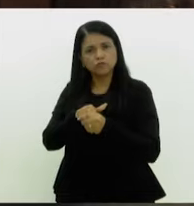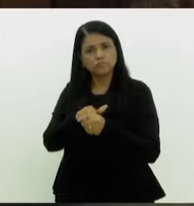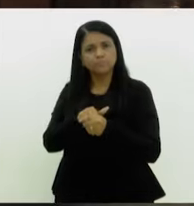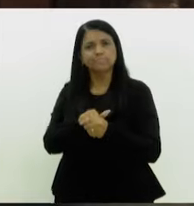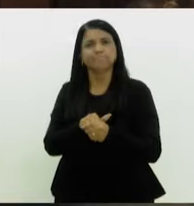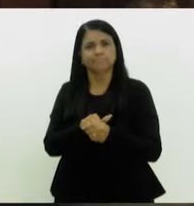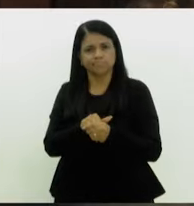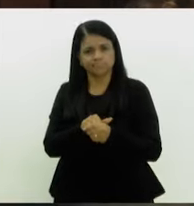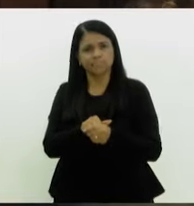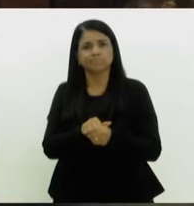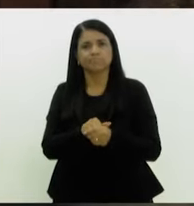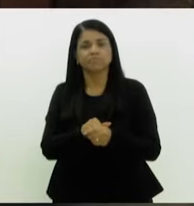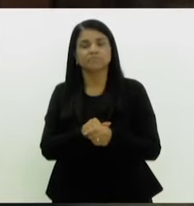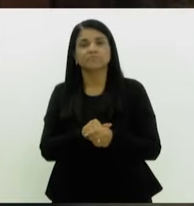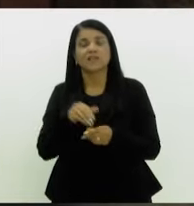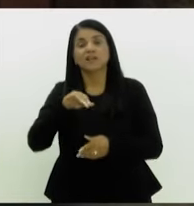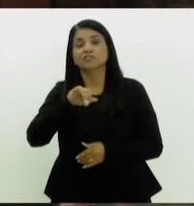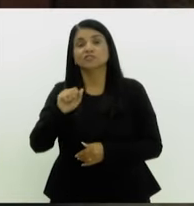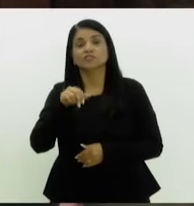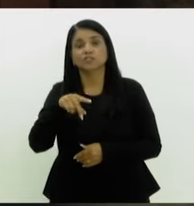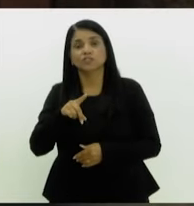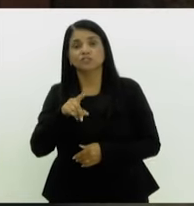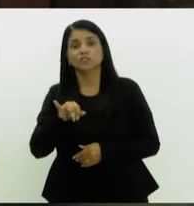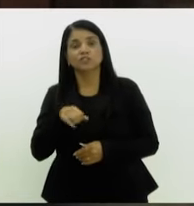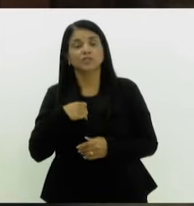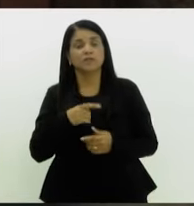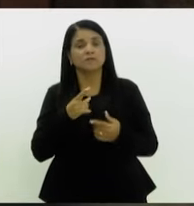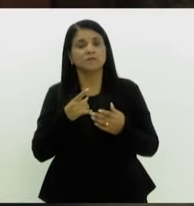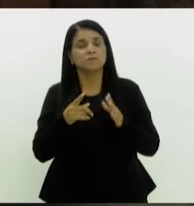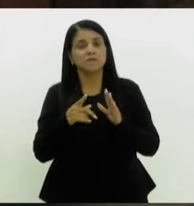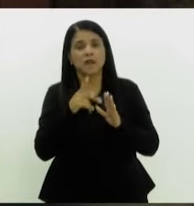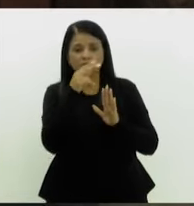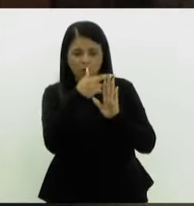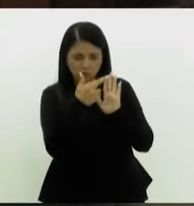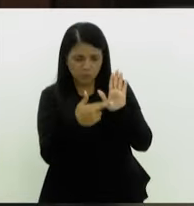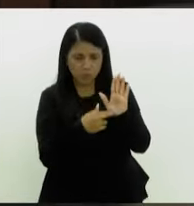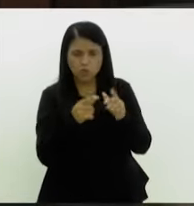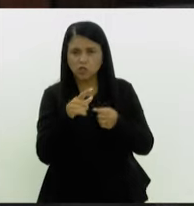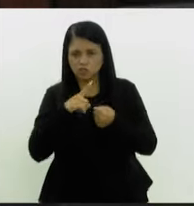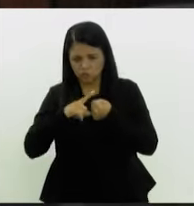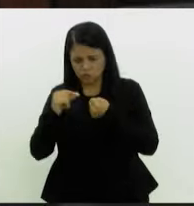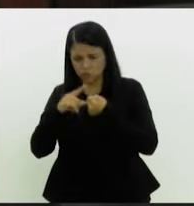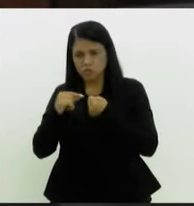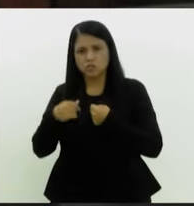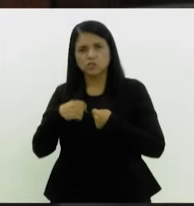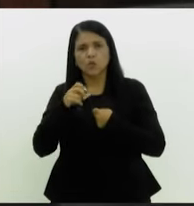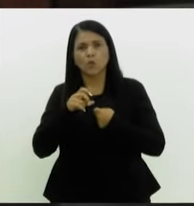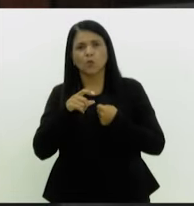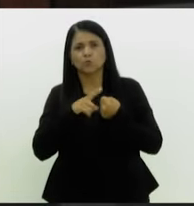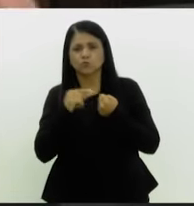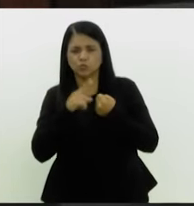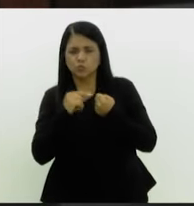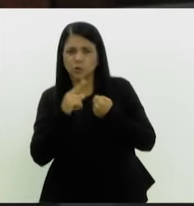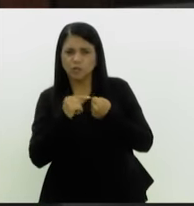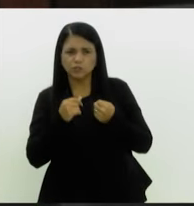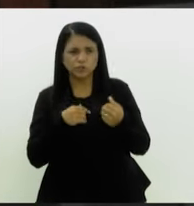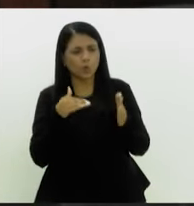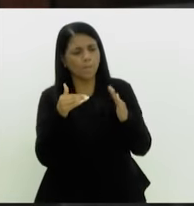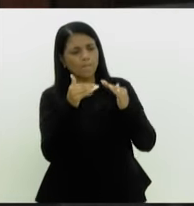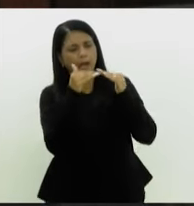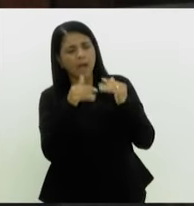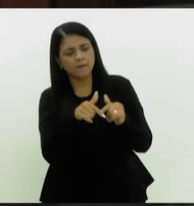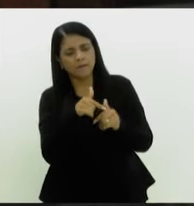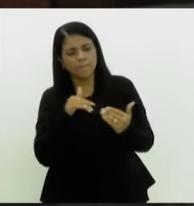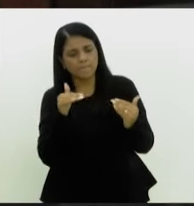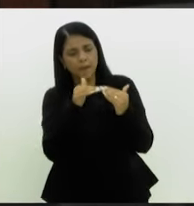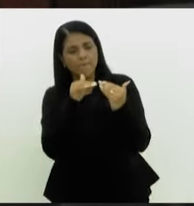lá pegava aquele Regimento de acordo com o artigo tal Eu falei assim Jandira eu me inspiro tanto em você porque eu acho que as mulheres